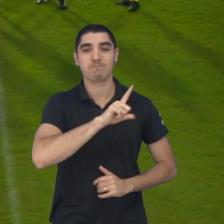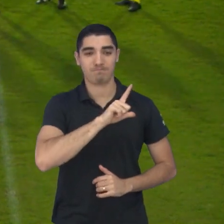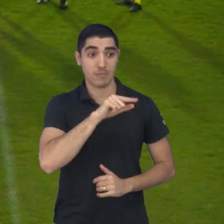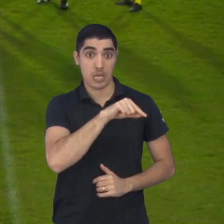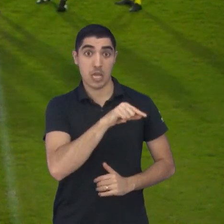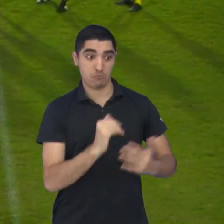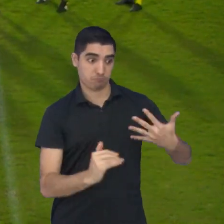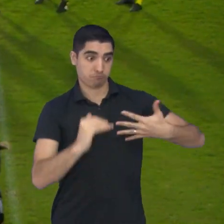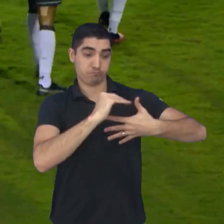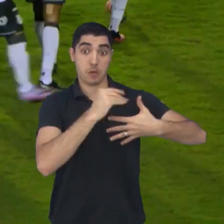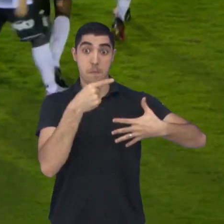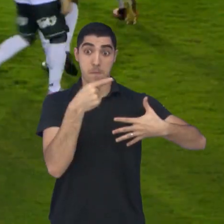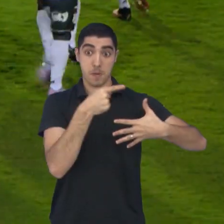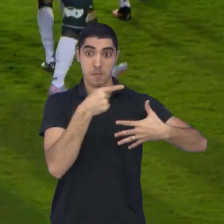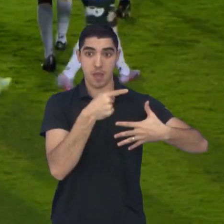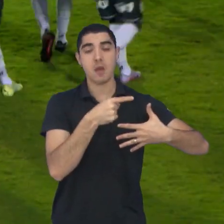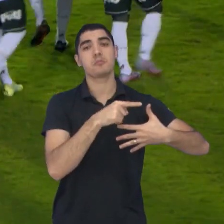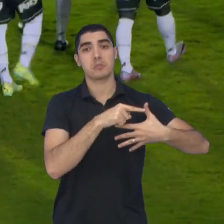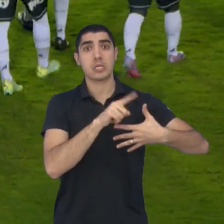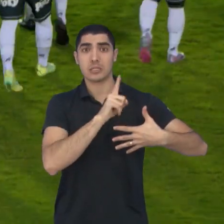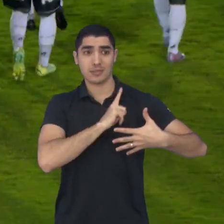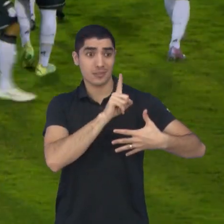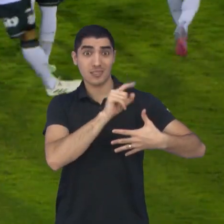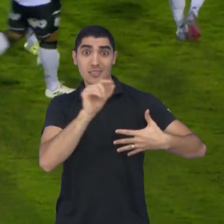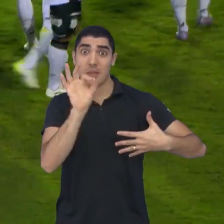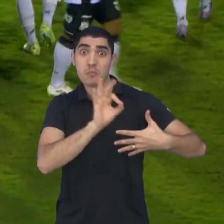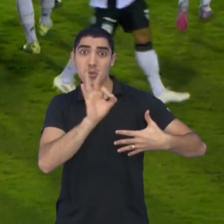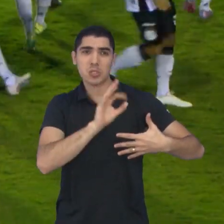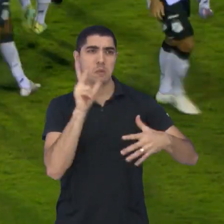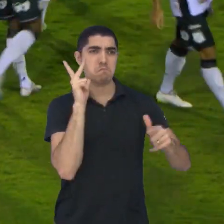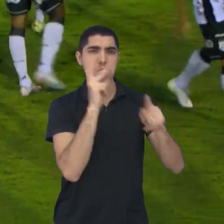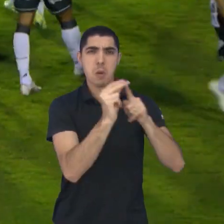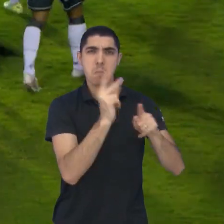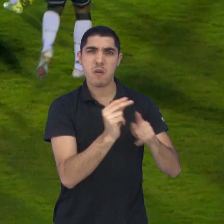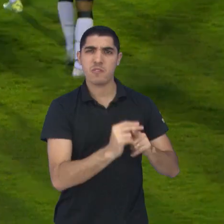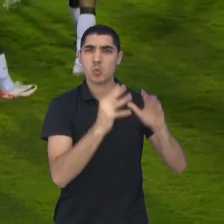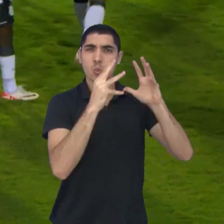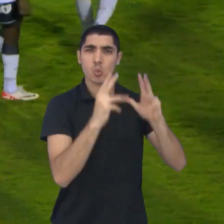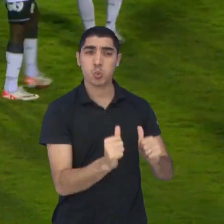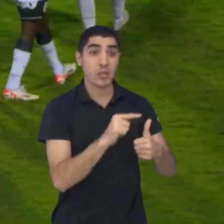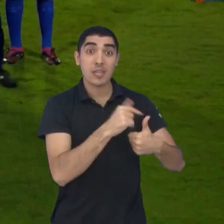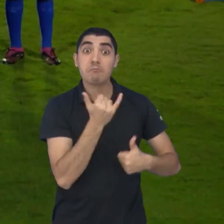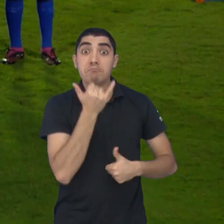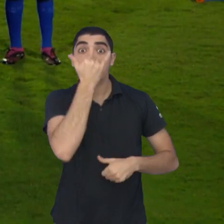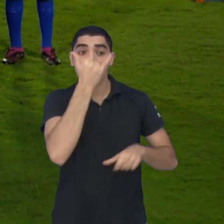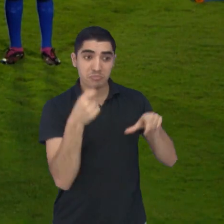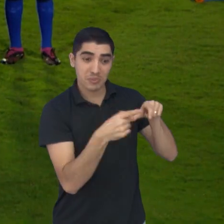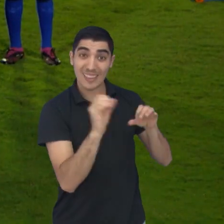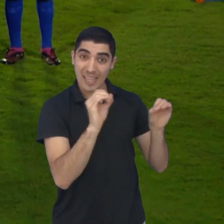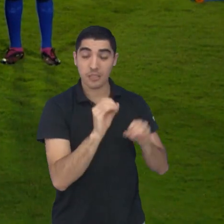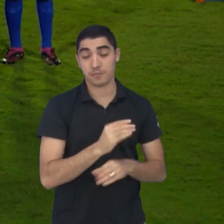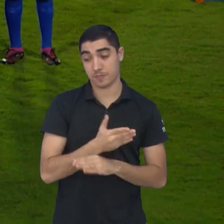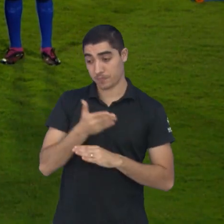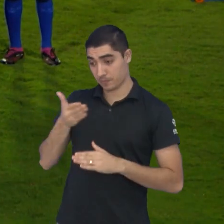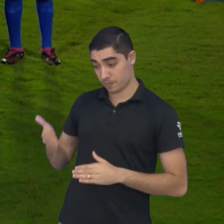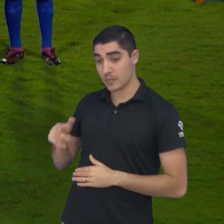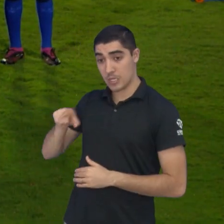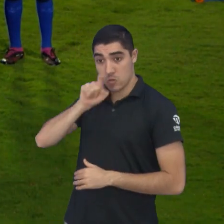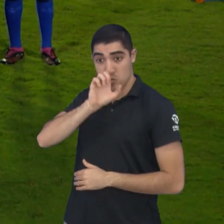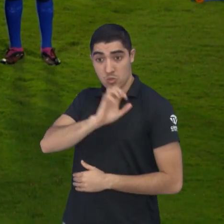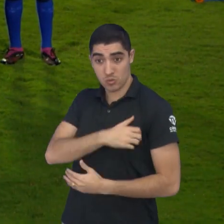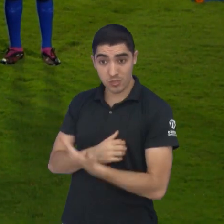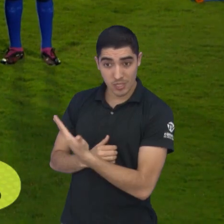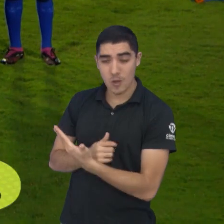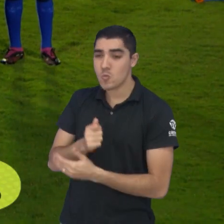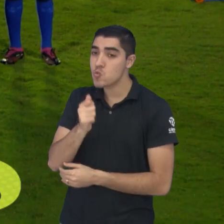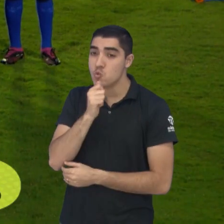encontro entre o Leão de Limeira, com 100% de aproveitamento e sem nenhum gol sofrido, contra a Águia do Vale, que não balançou